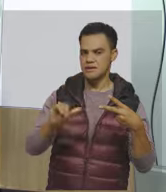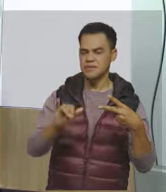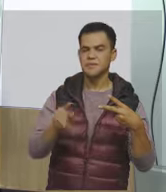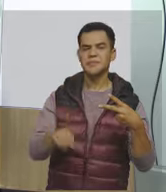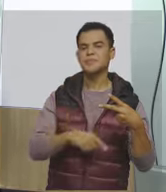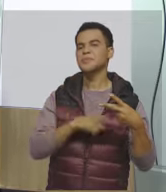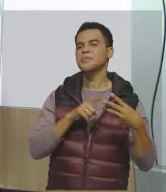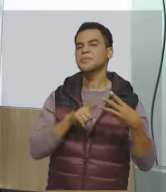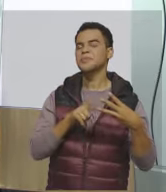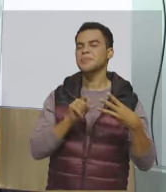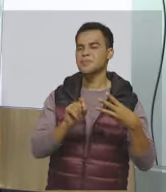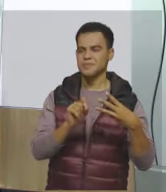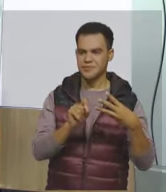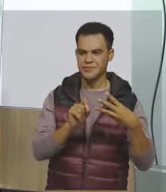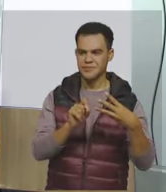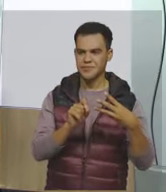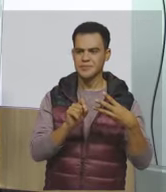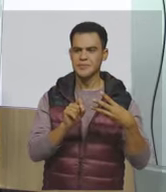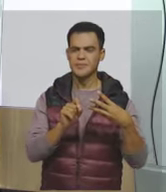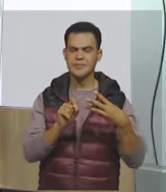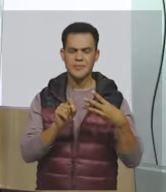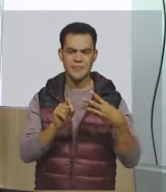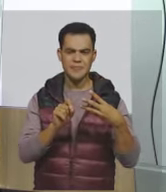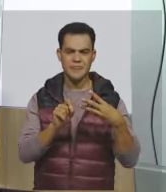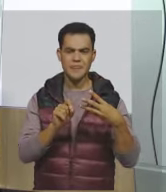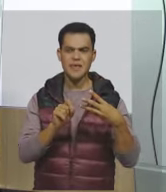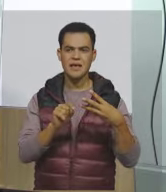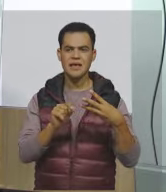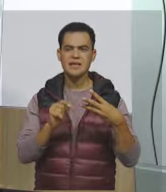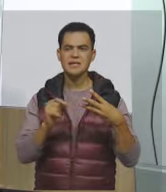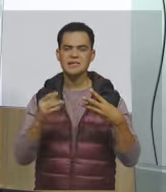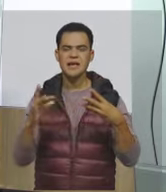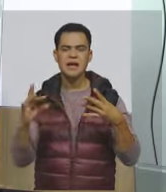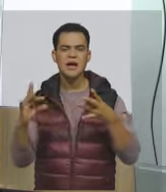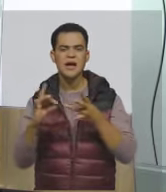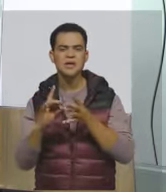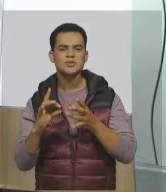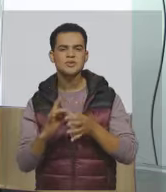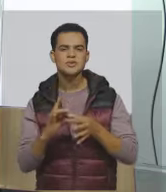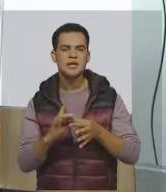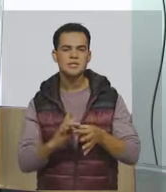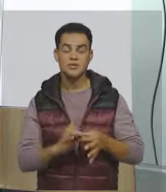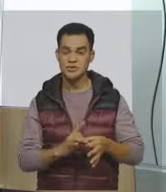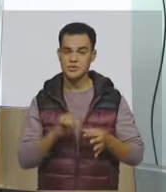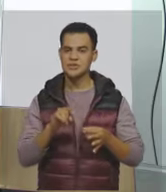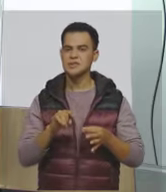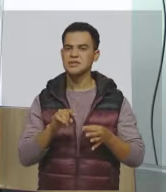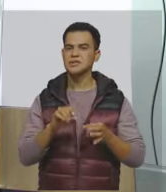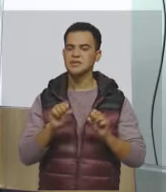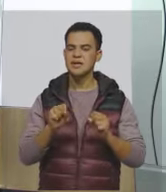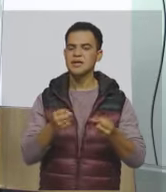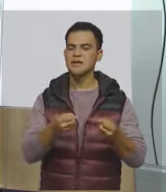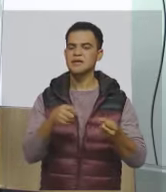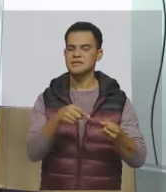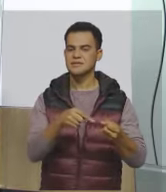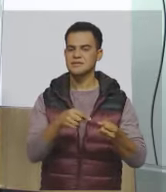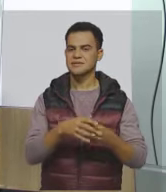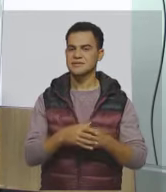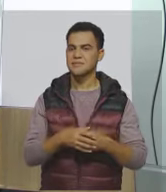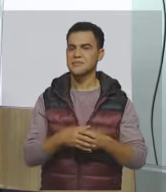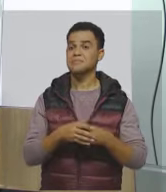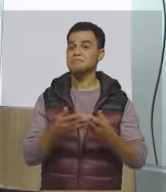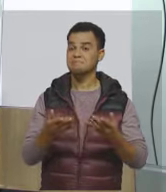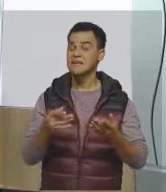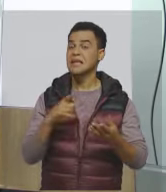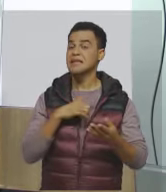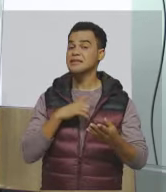as associações de resistências. A gente também já falou um pouquinho sobre isso, eu vou só relembrá-los aqui. Nós temos 3